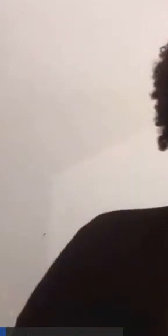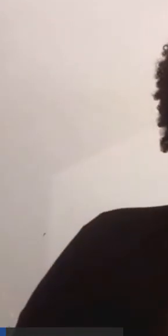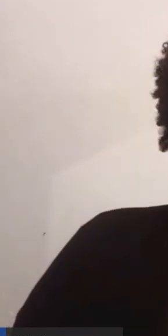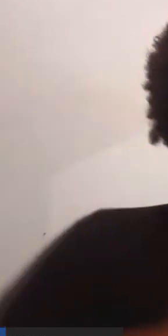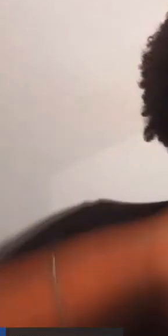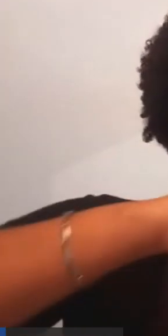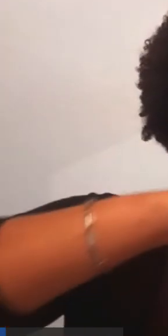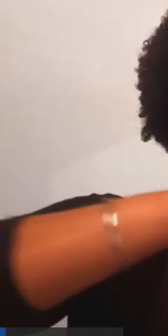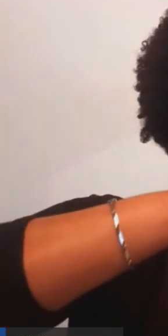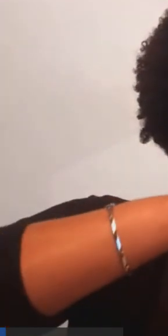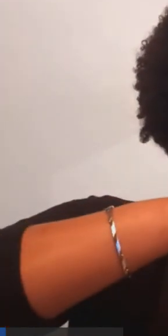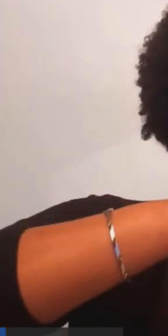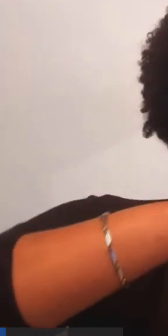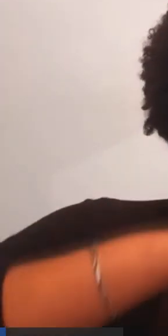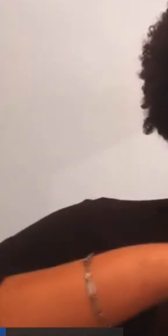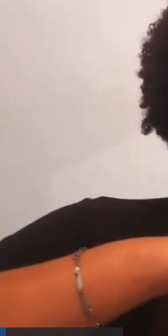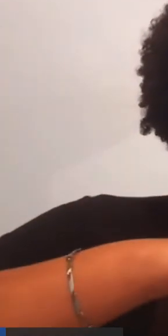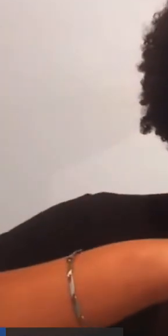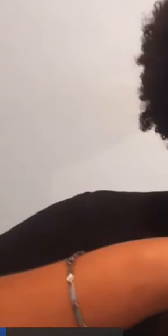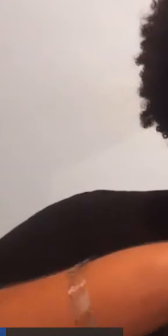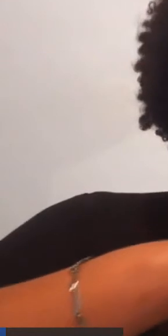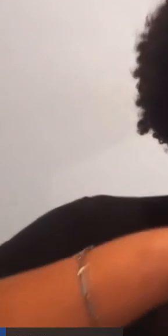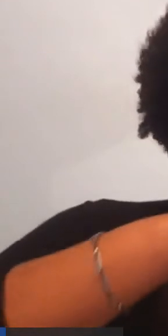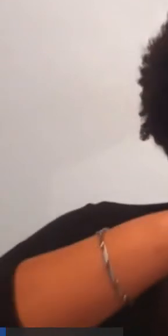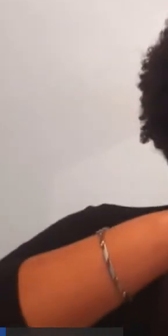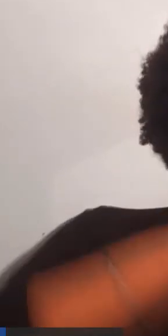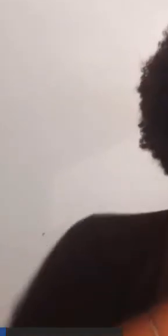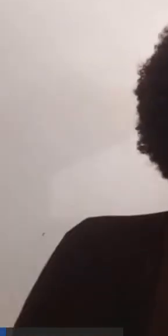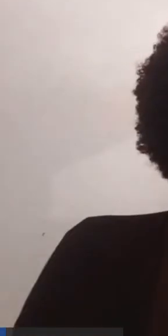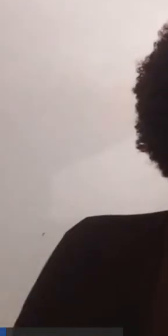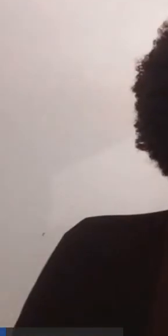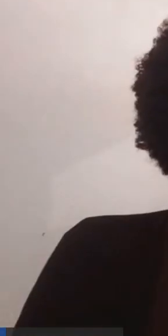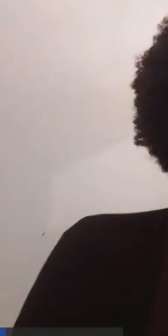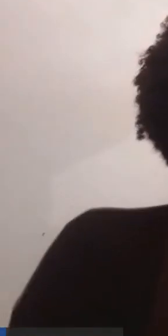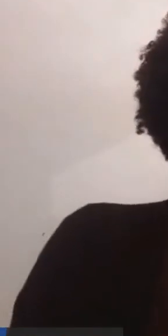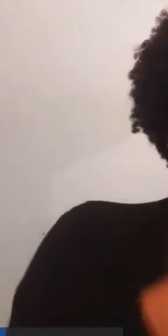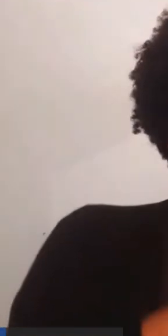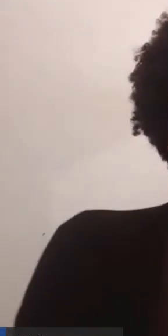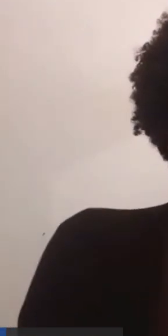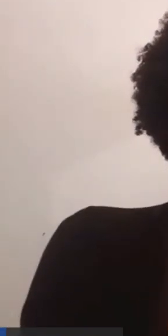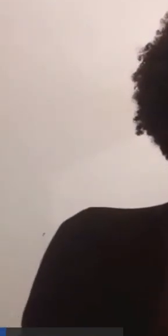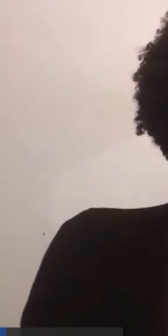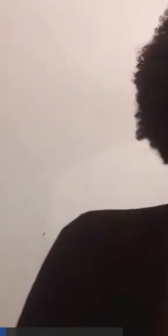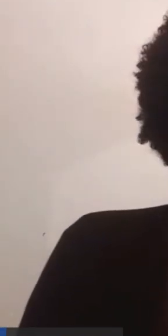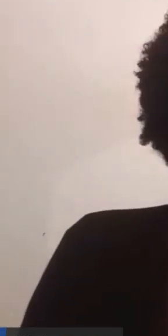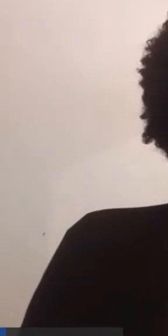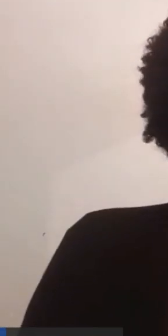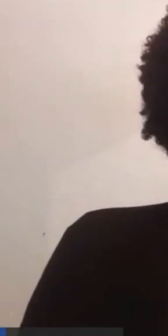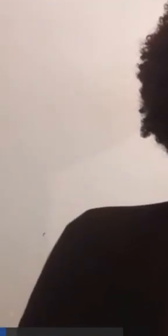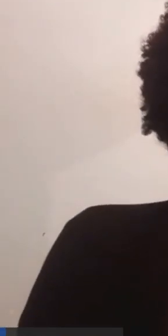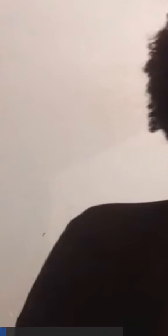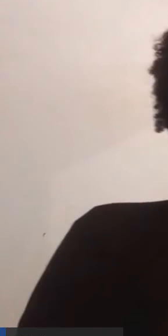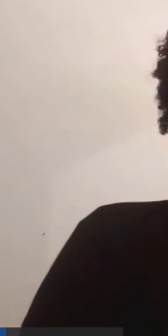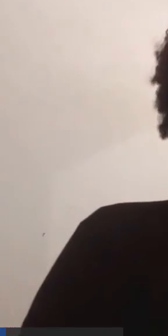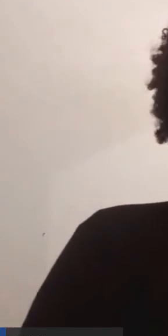simulação. Você está vendo? Quando ele está deitado, olha, o LED, ele